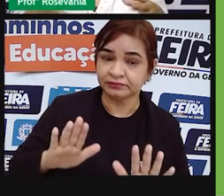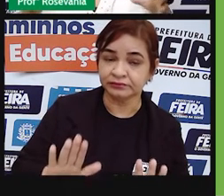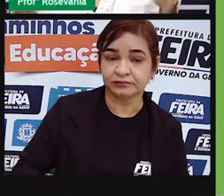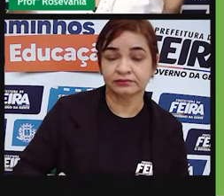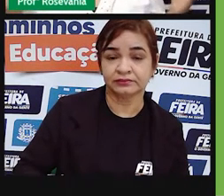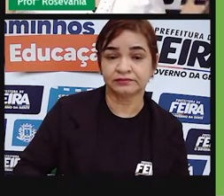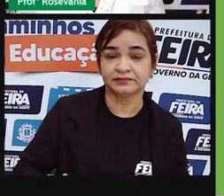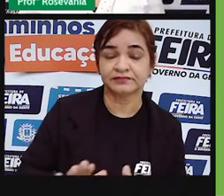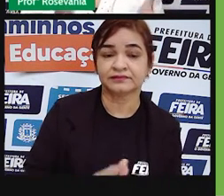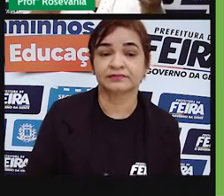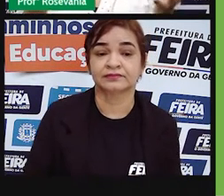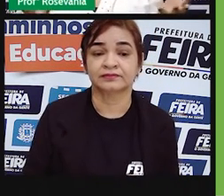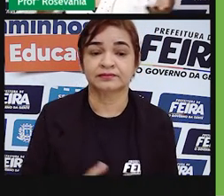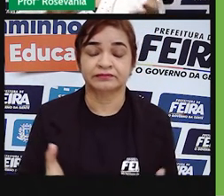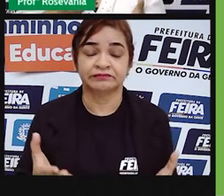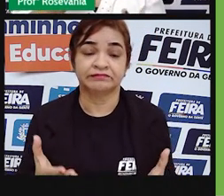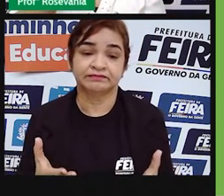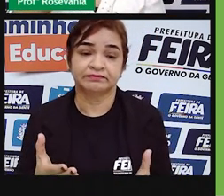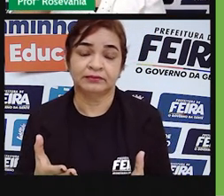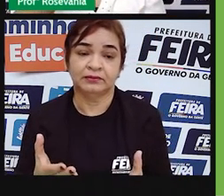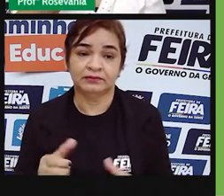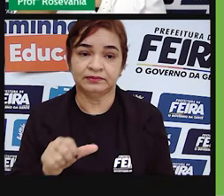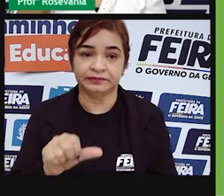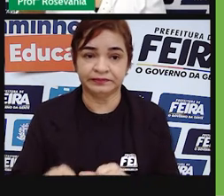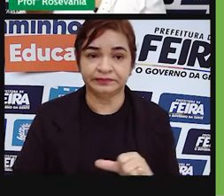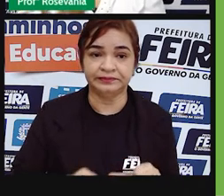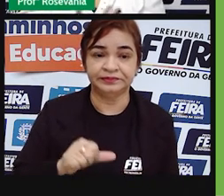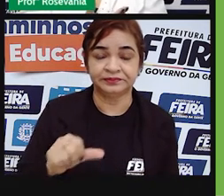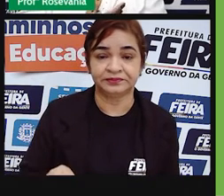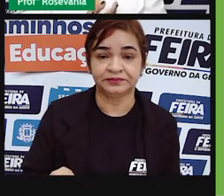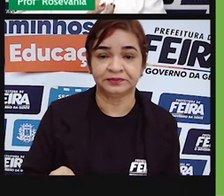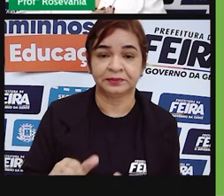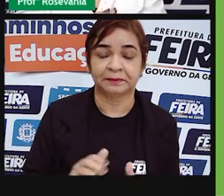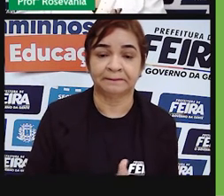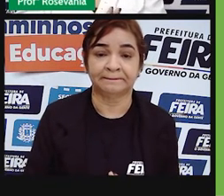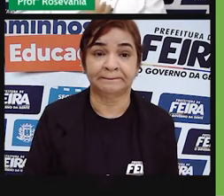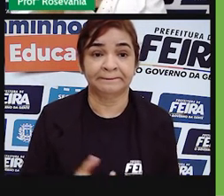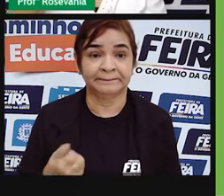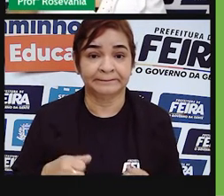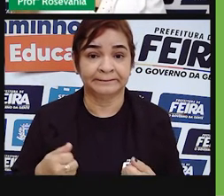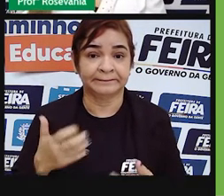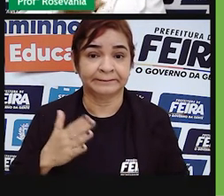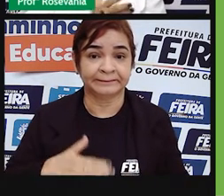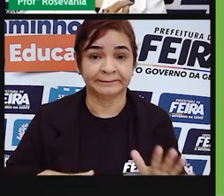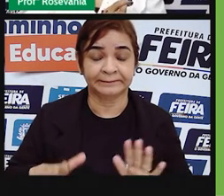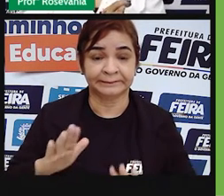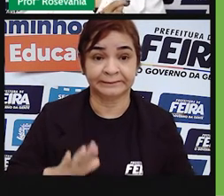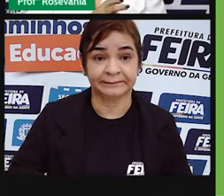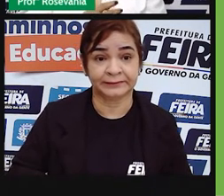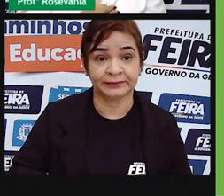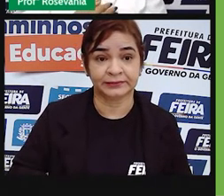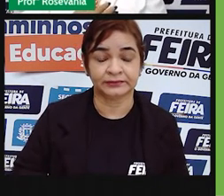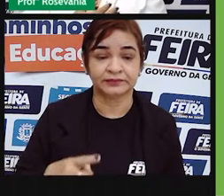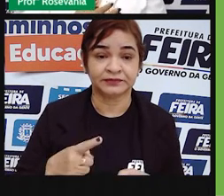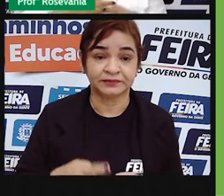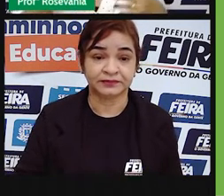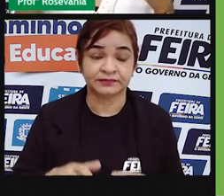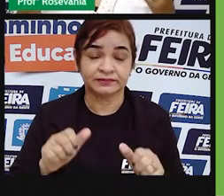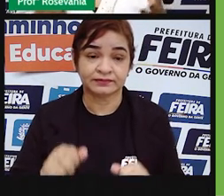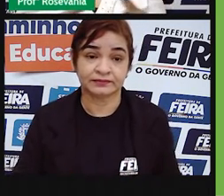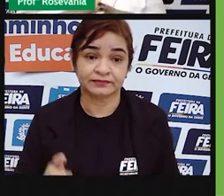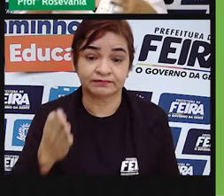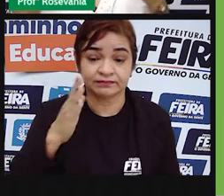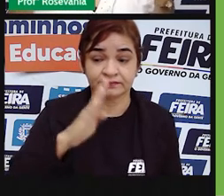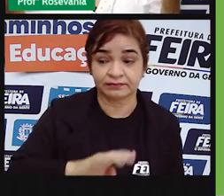questão de que eles são, embora com uma expressão que a gente tem muito aqui em Feira, né, eles são passado a perna, ou seja, as